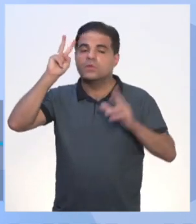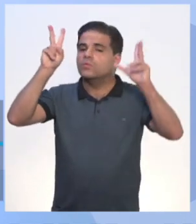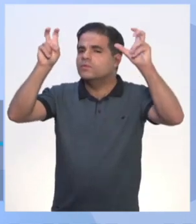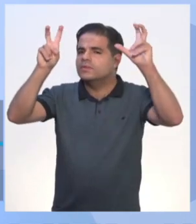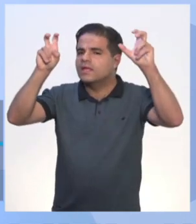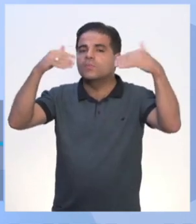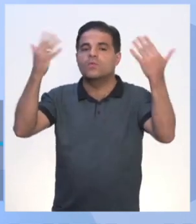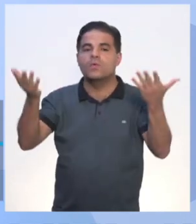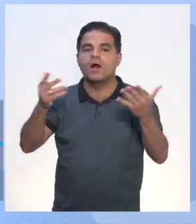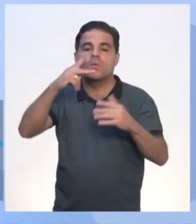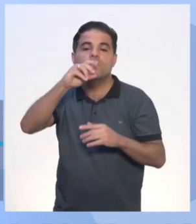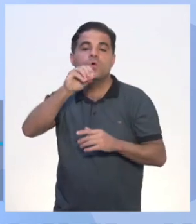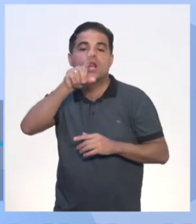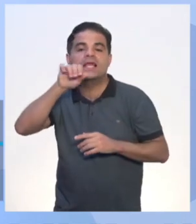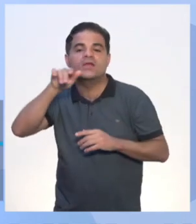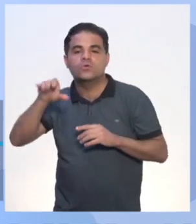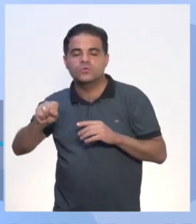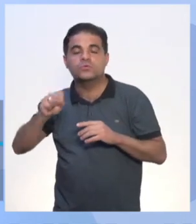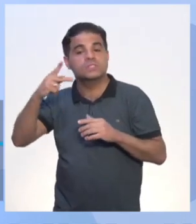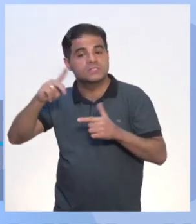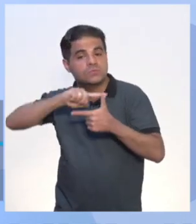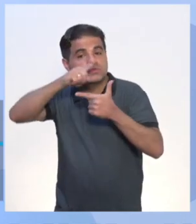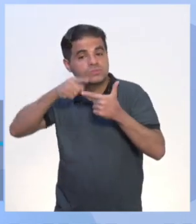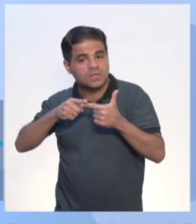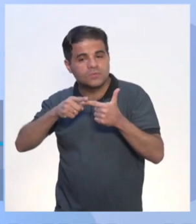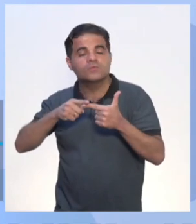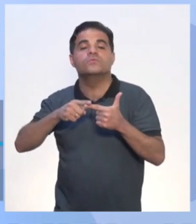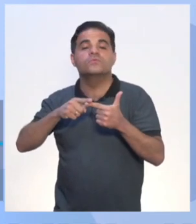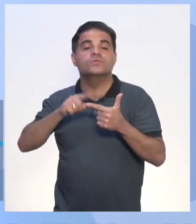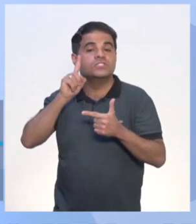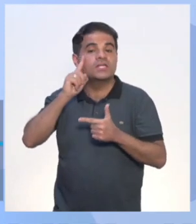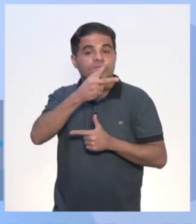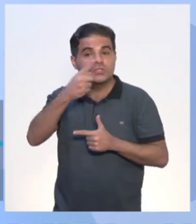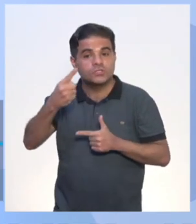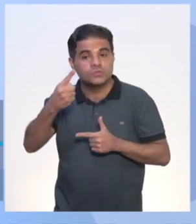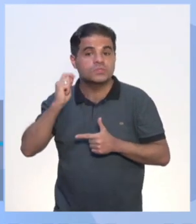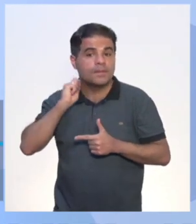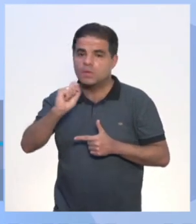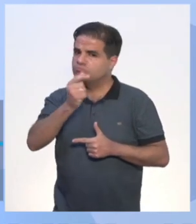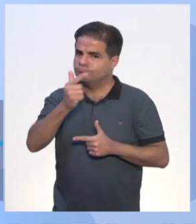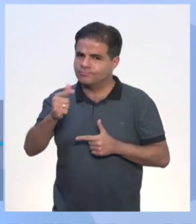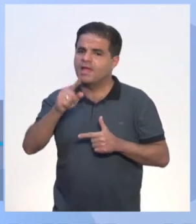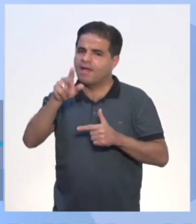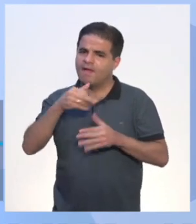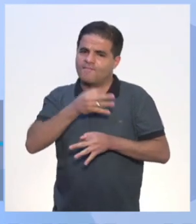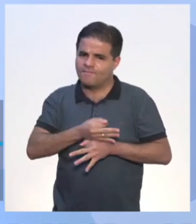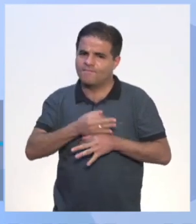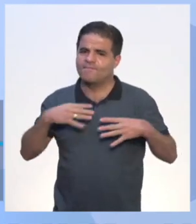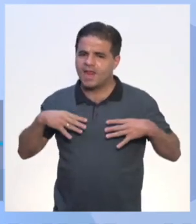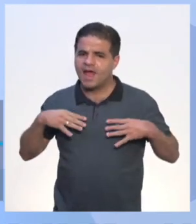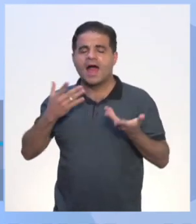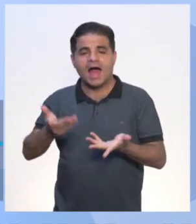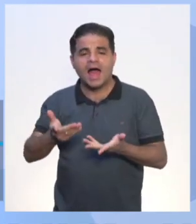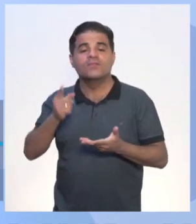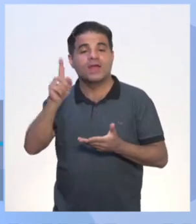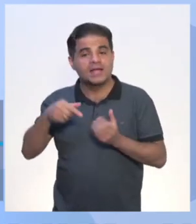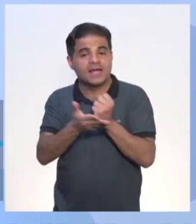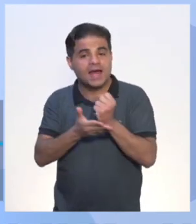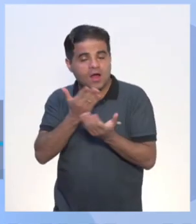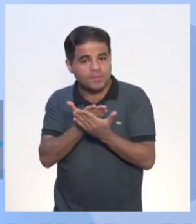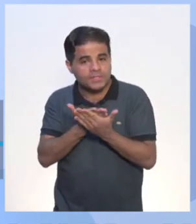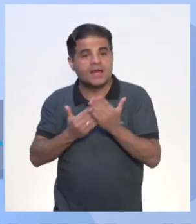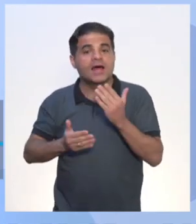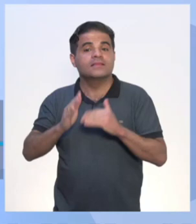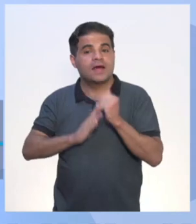será os polígonos e seus ângulos. Dia 21 de abril não tem porque é feriado. E essa aula é baseada na